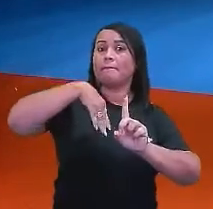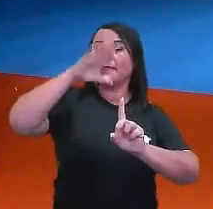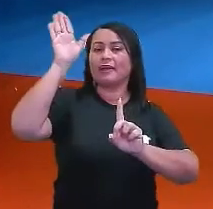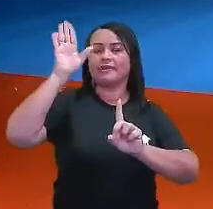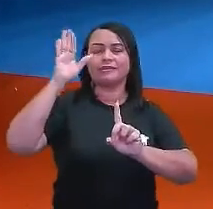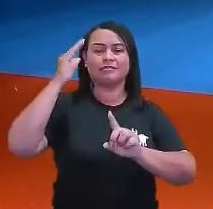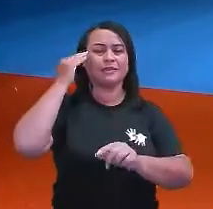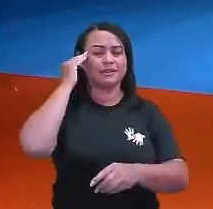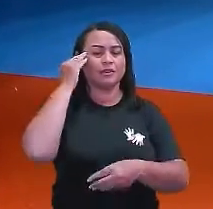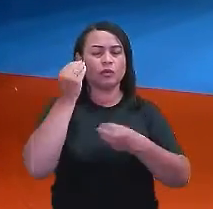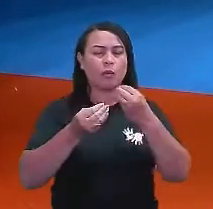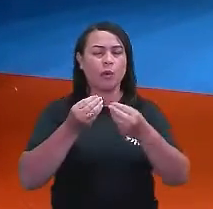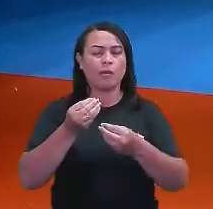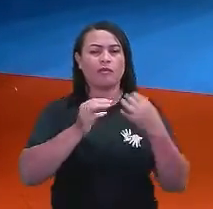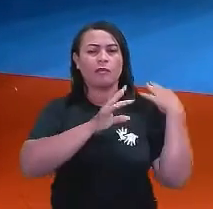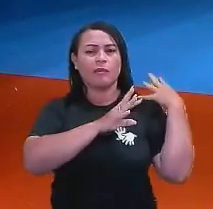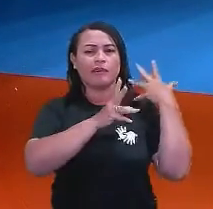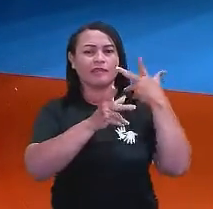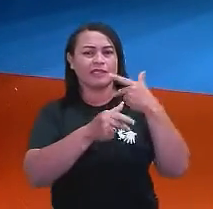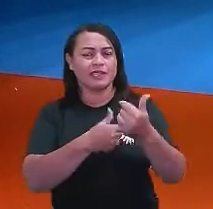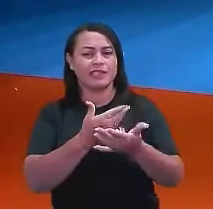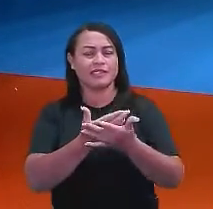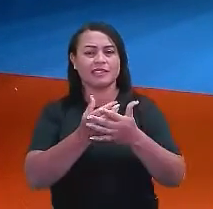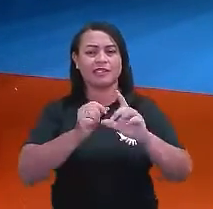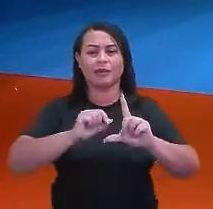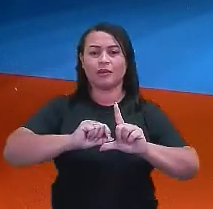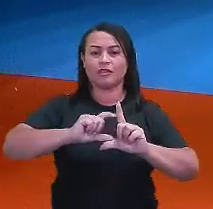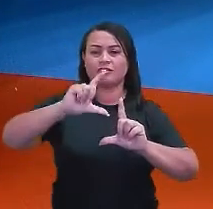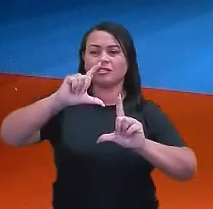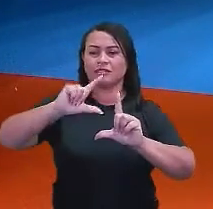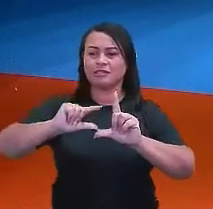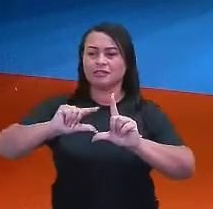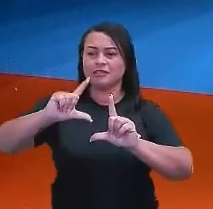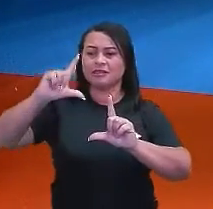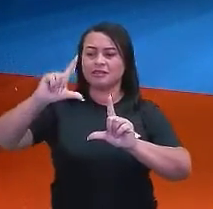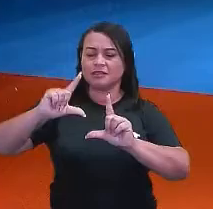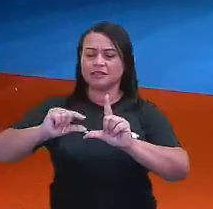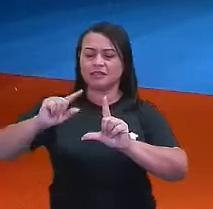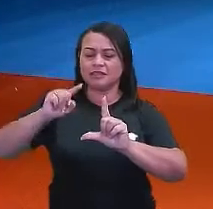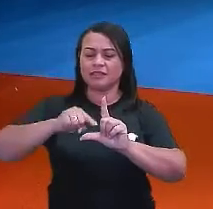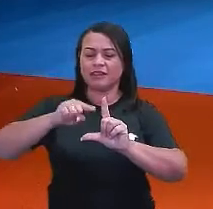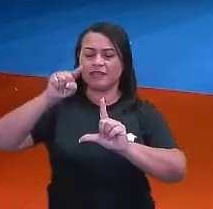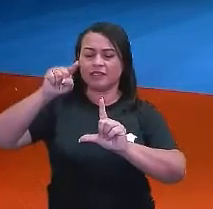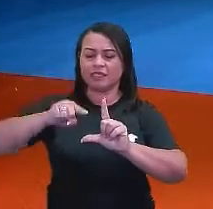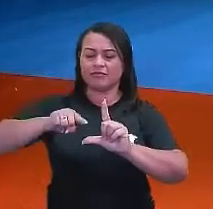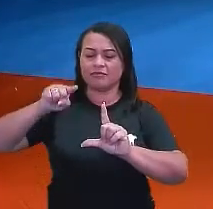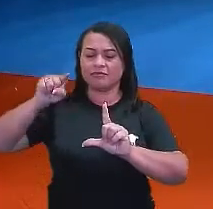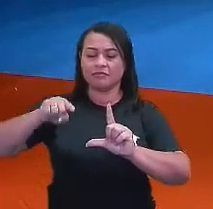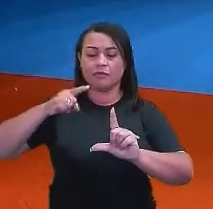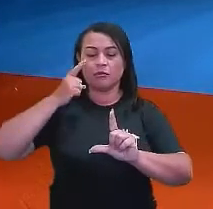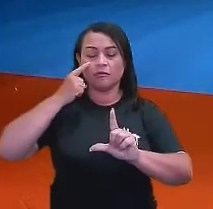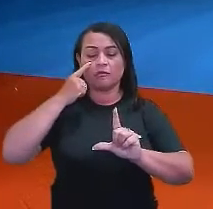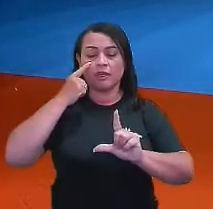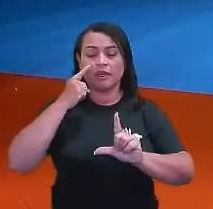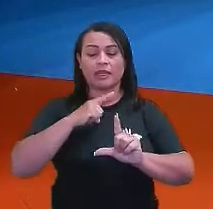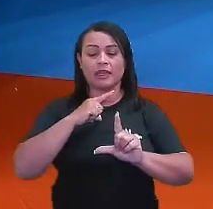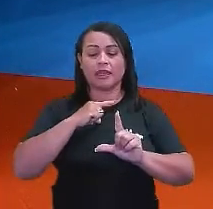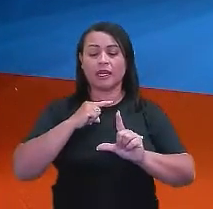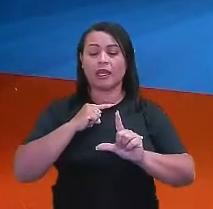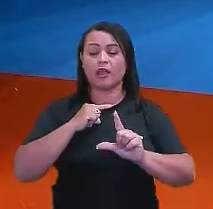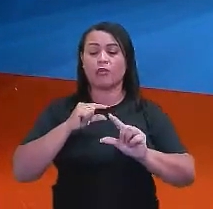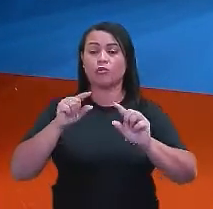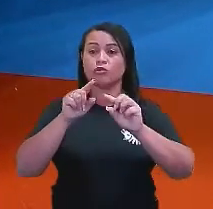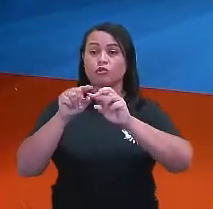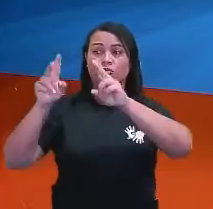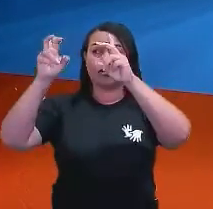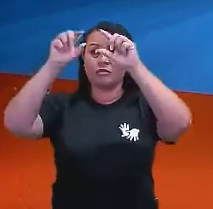nossas aulas de gráfico. Nós temos o título, temperaturas na semana. Aqui nós temos as medidas de temperatura,